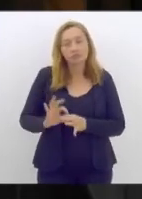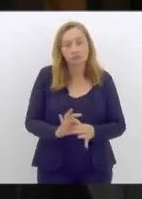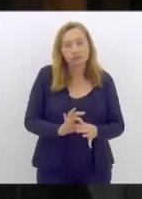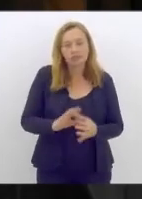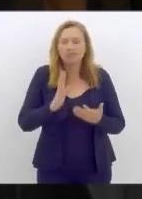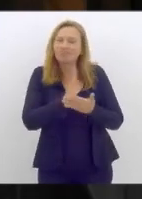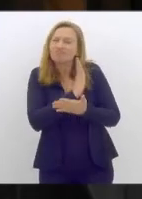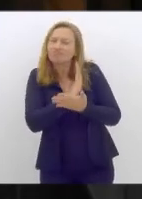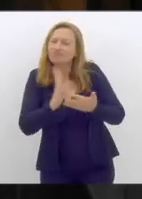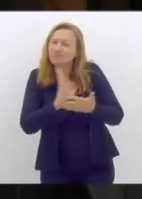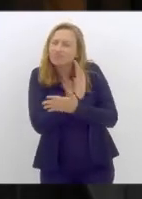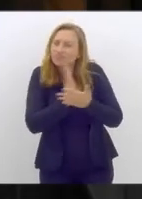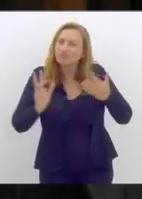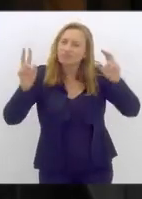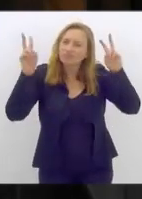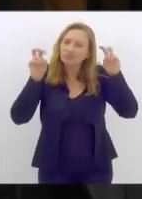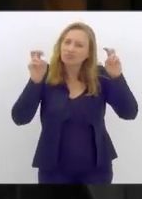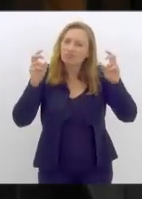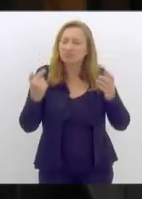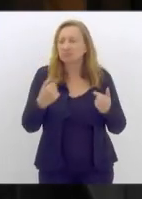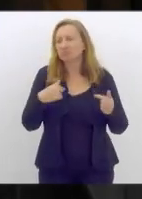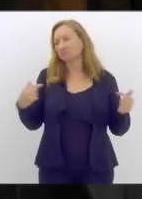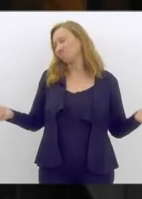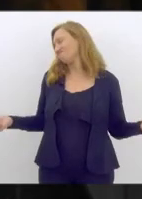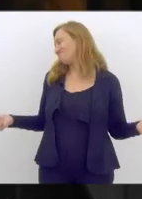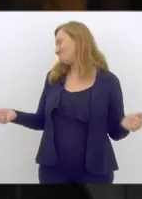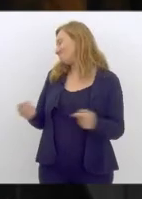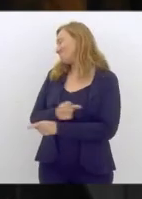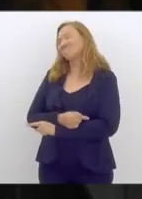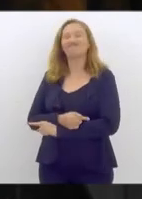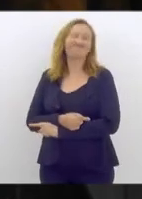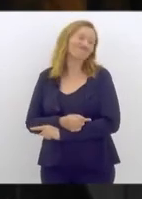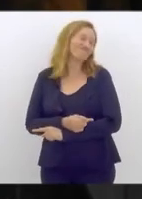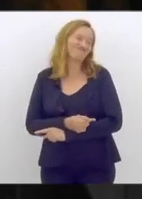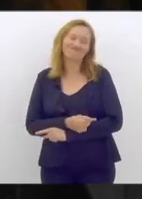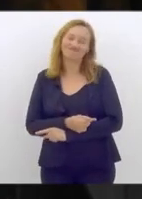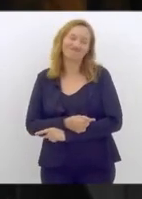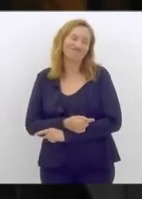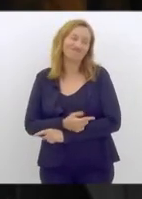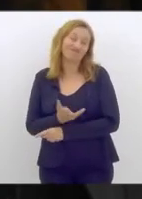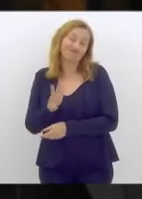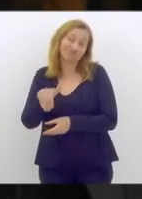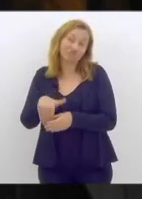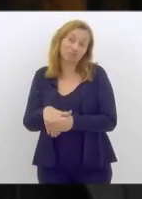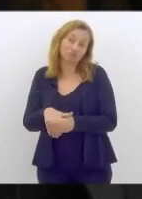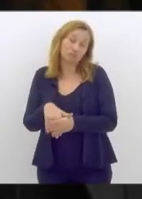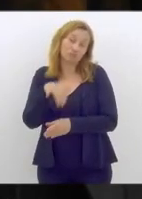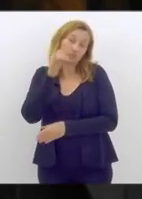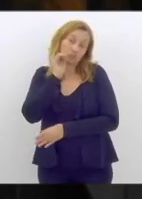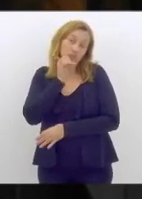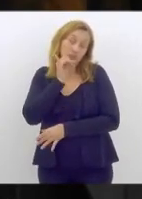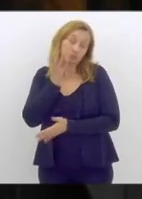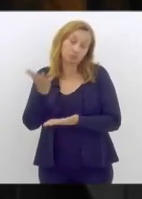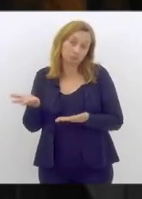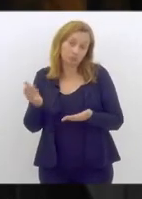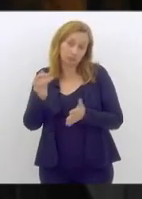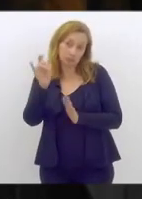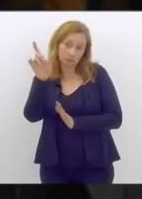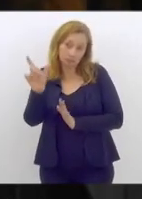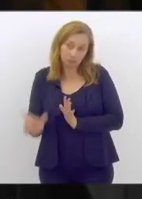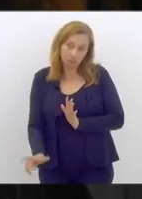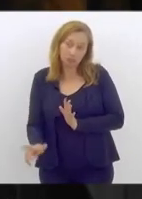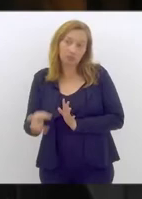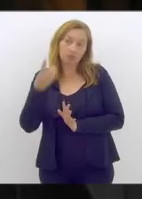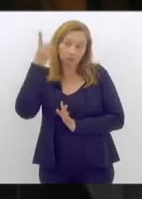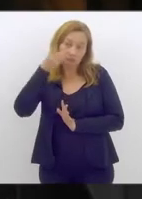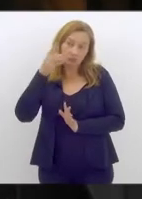algumas questões que eu não concordei com o voto do relator que foi